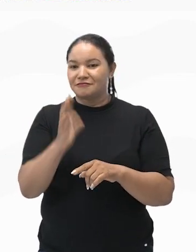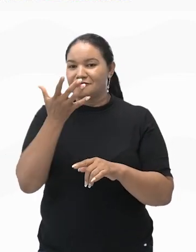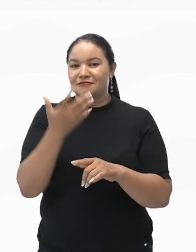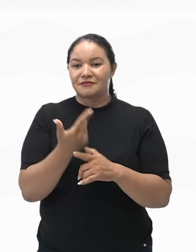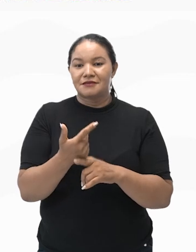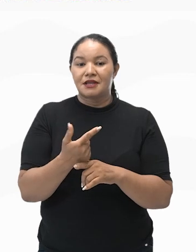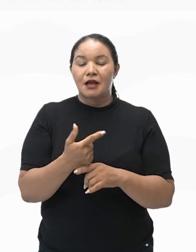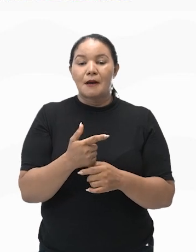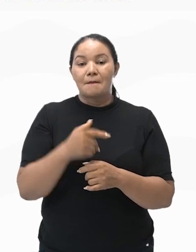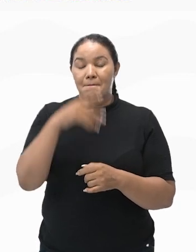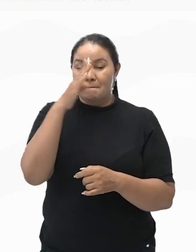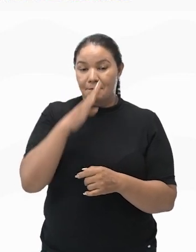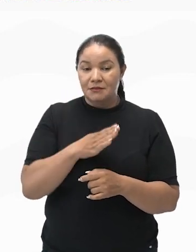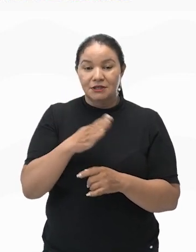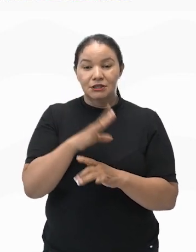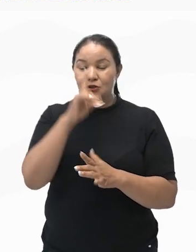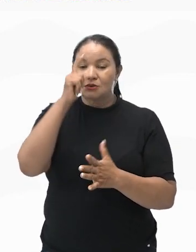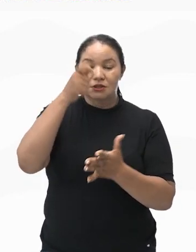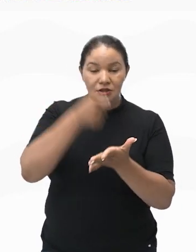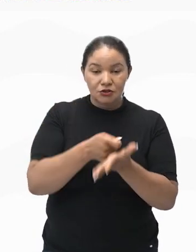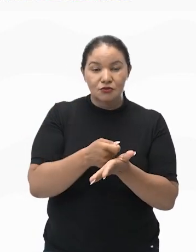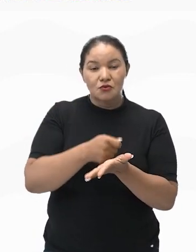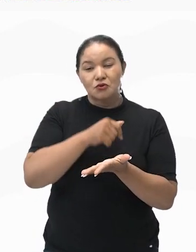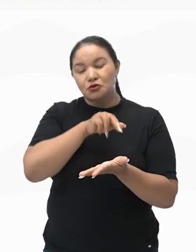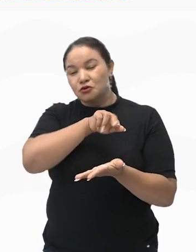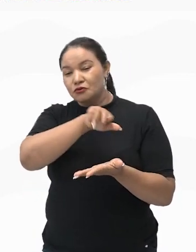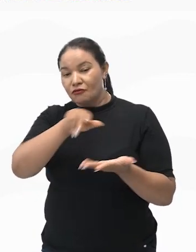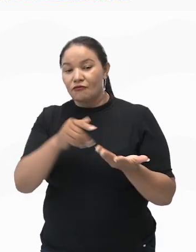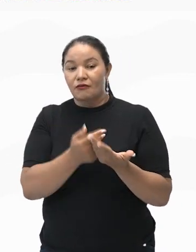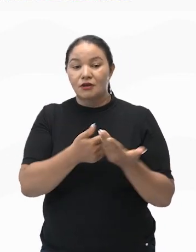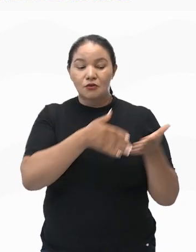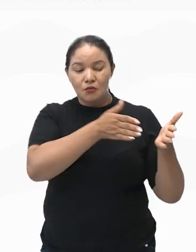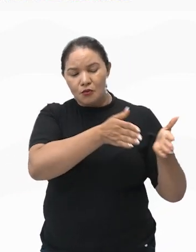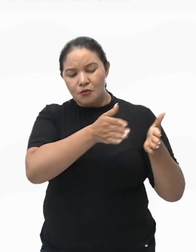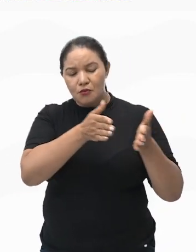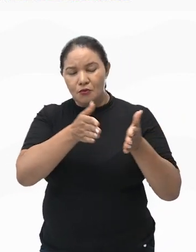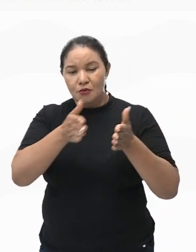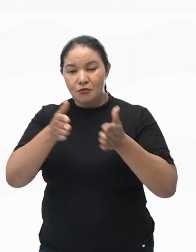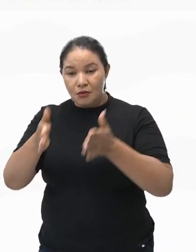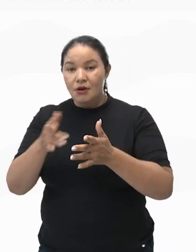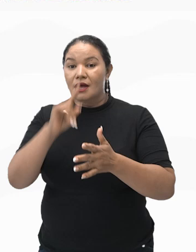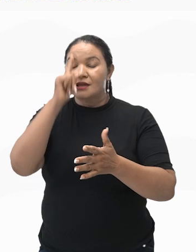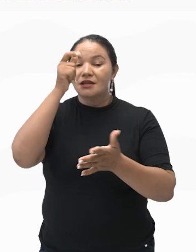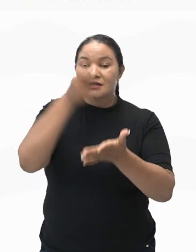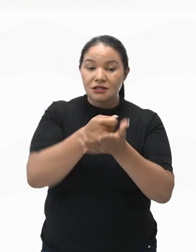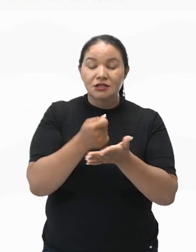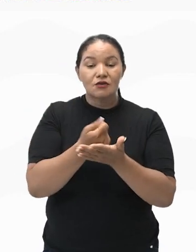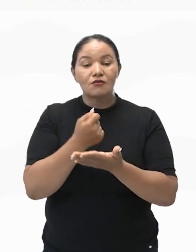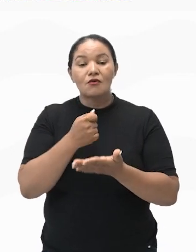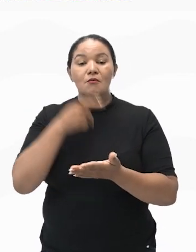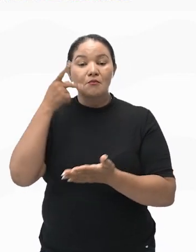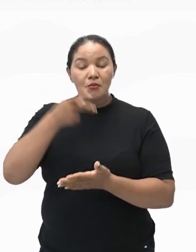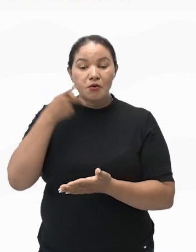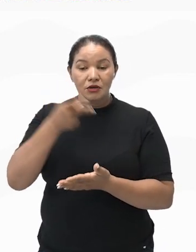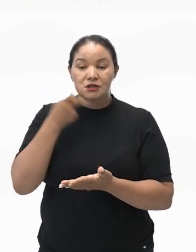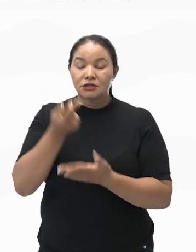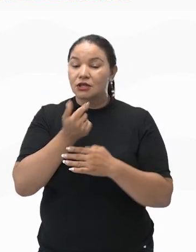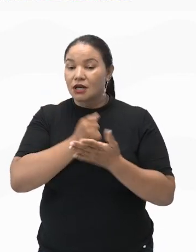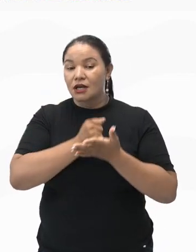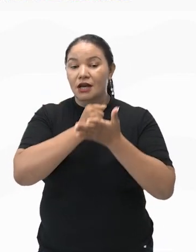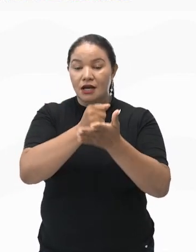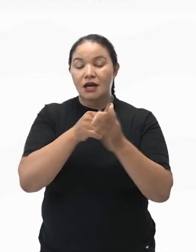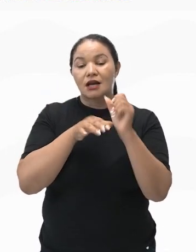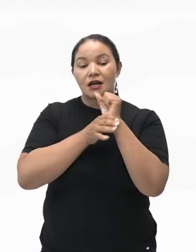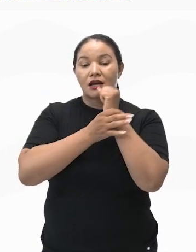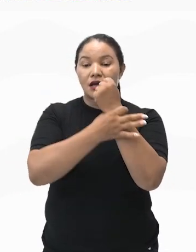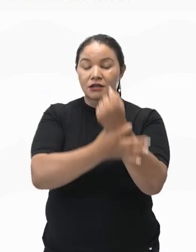decisões que o Brasil foi tomando ao longo do tempo, não é, professor Dário? Exatamente, essas decisões realmente políticas são para